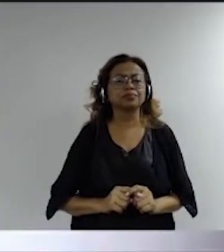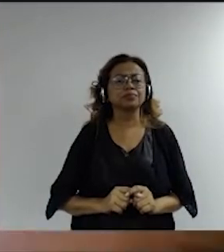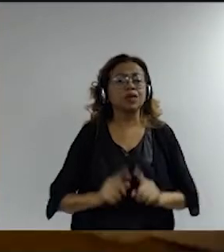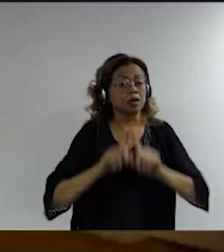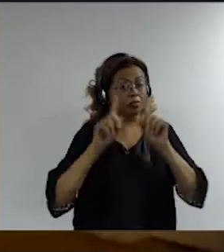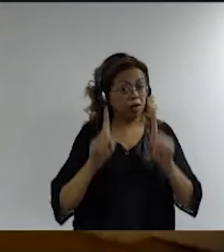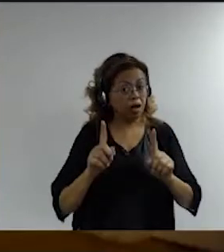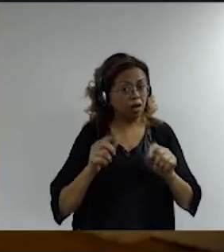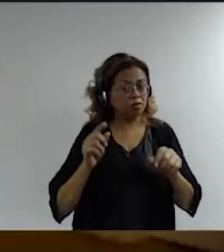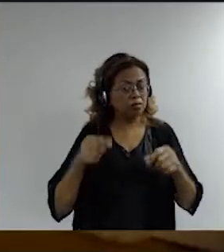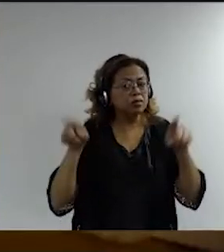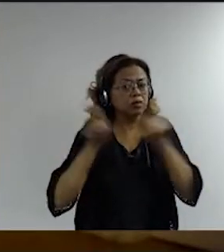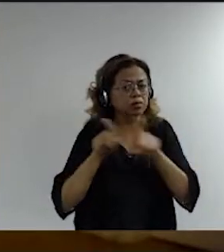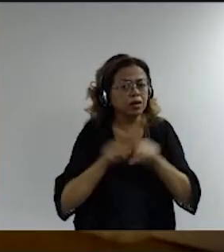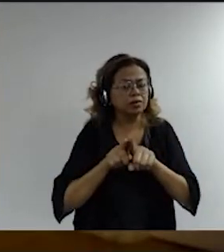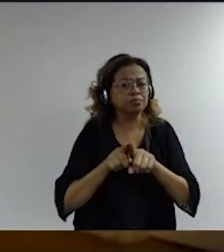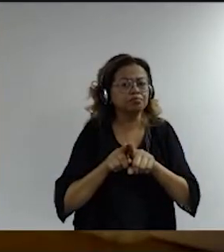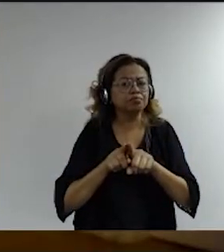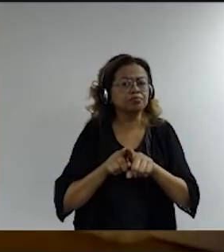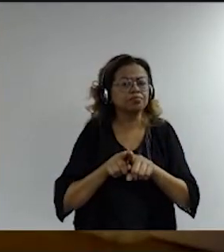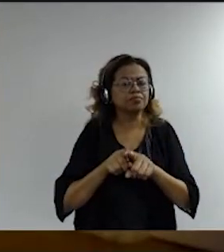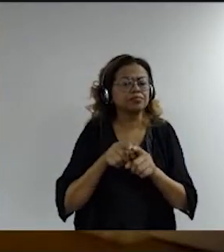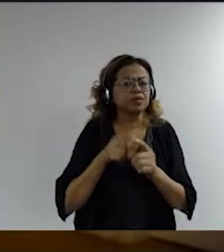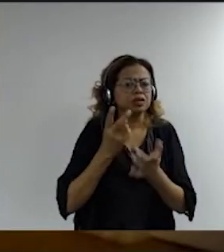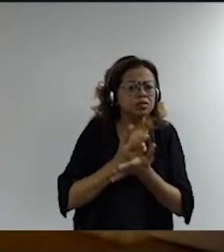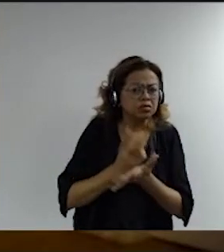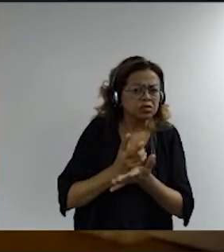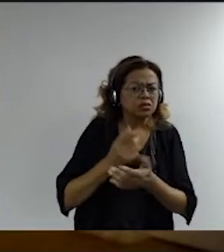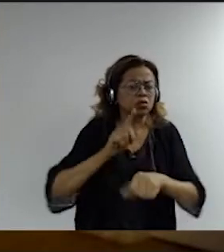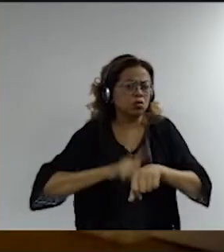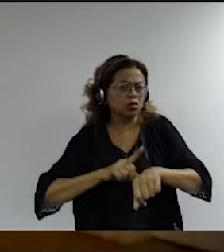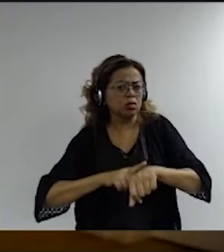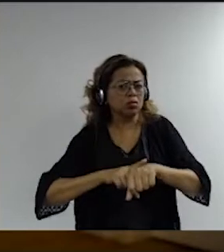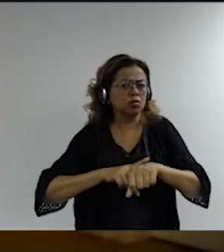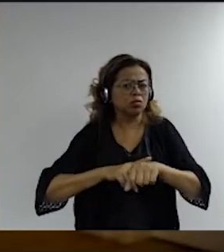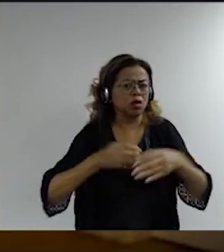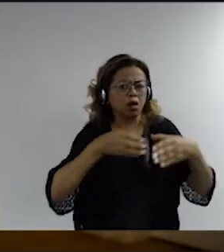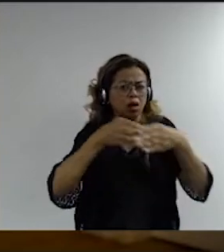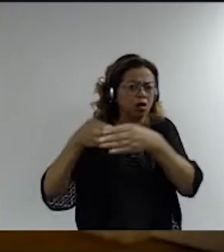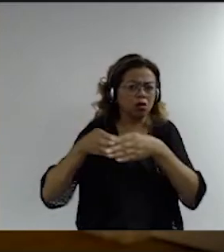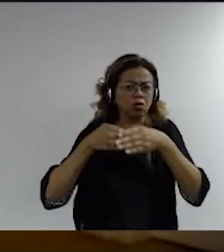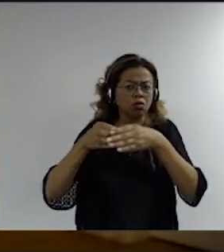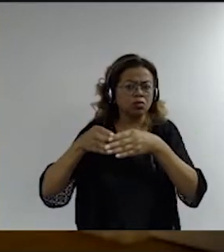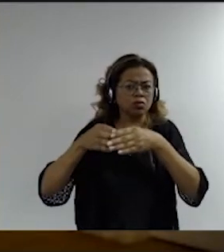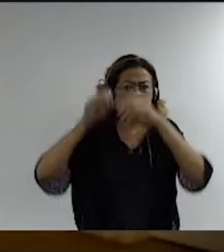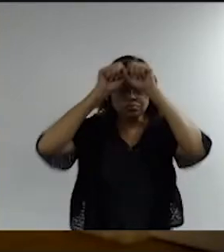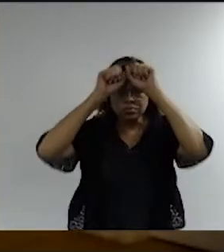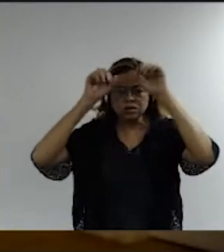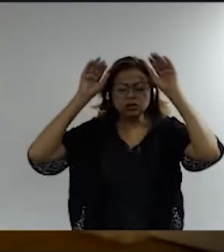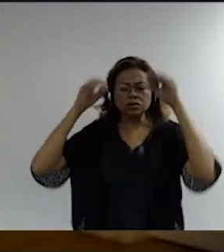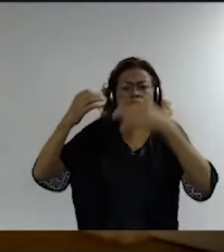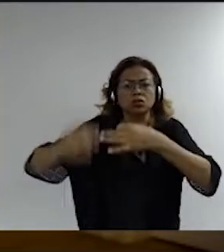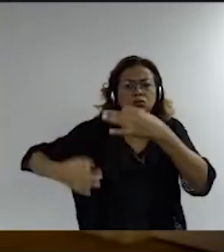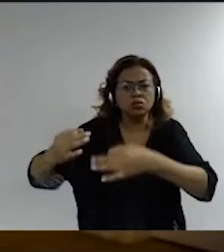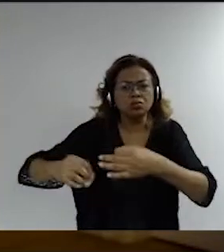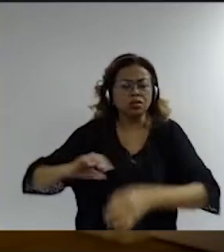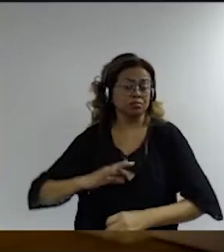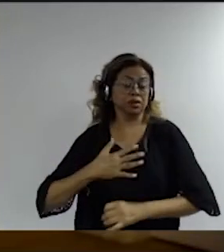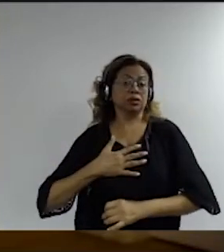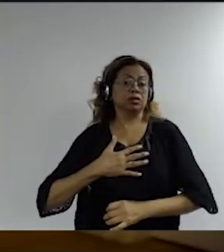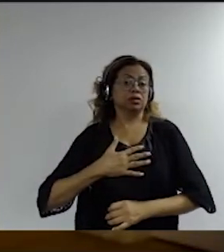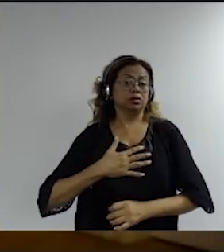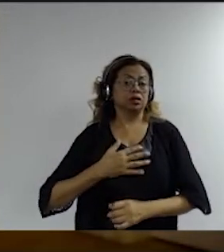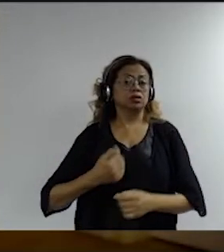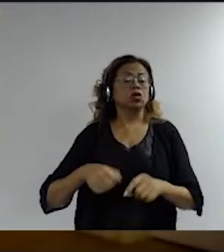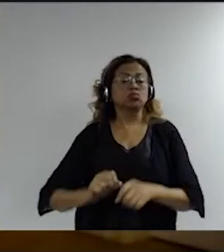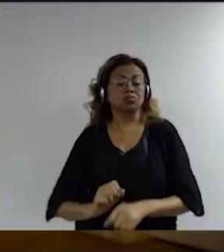Mas, ao mesmo tempo que a comunidade jurídica sofre esse impacto, e sofre um impacto grande, e sofre